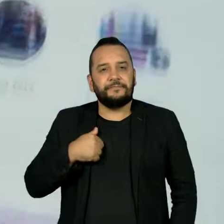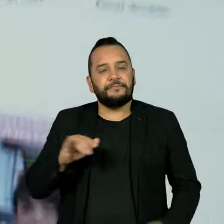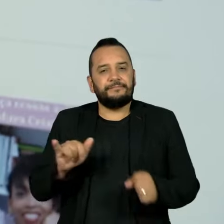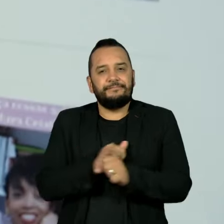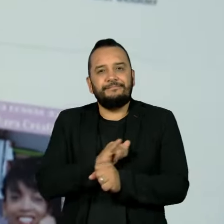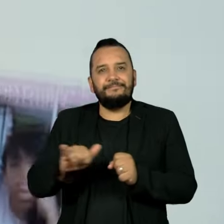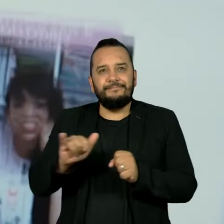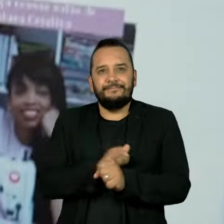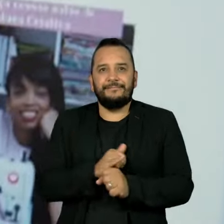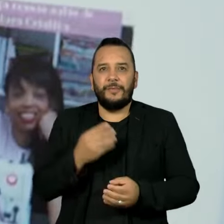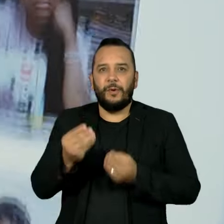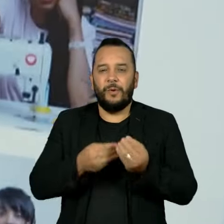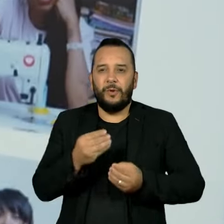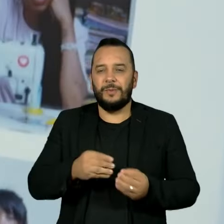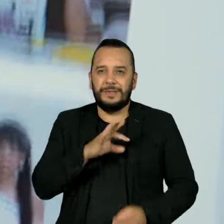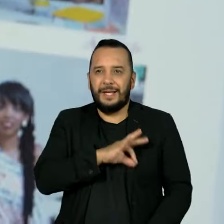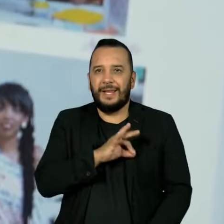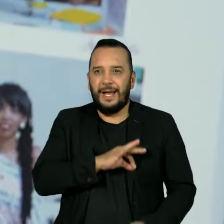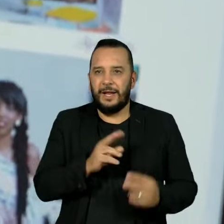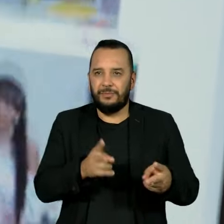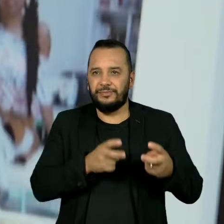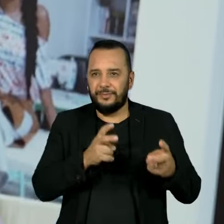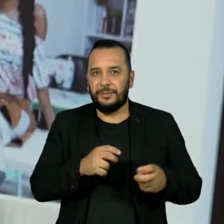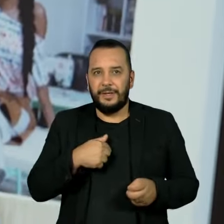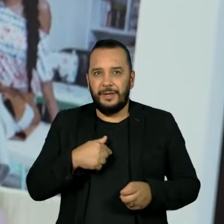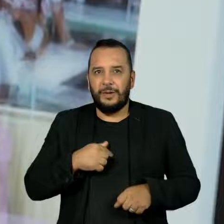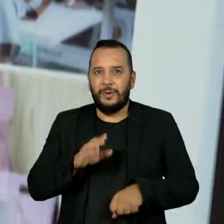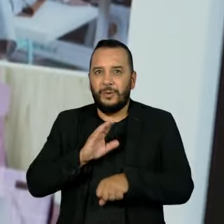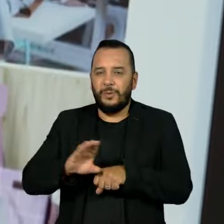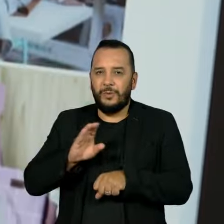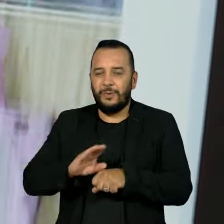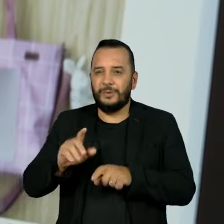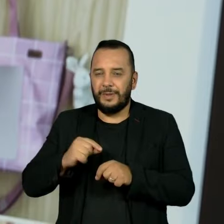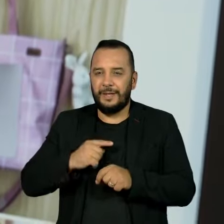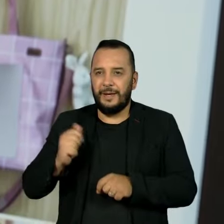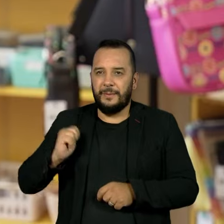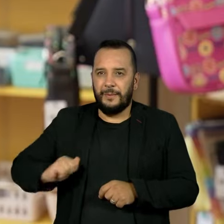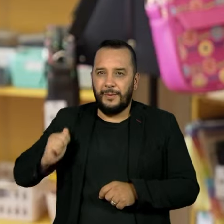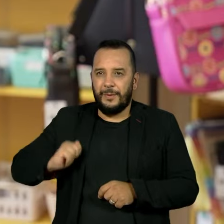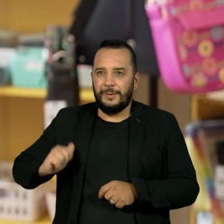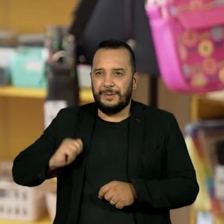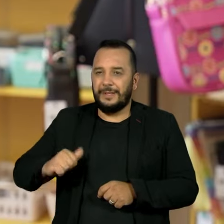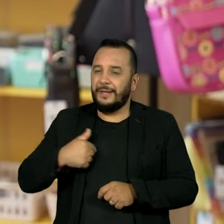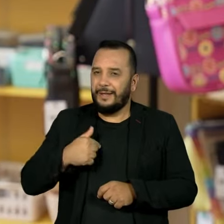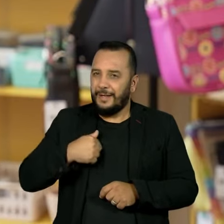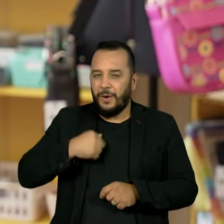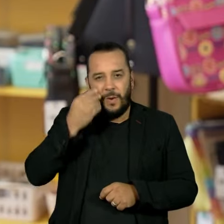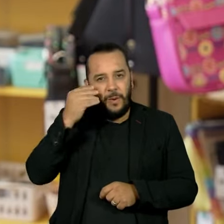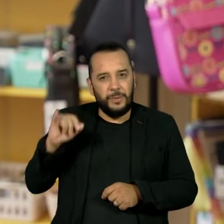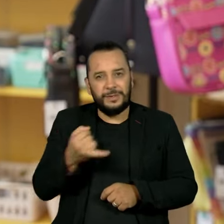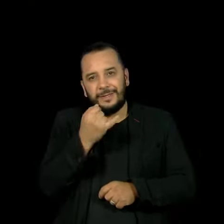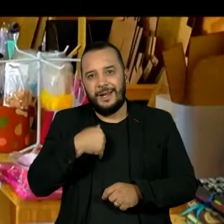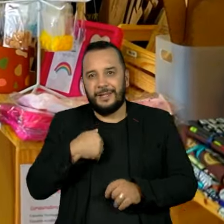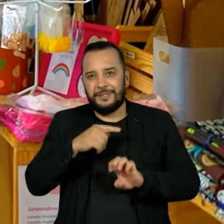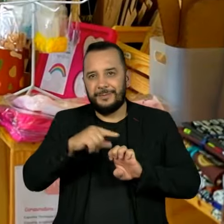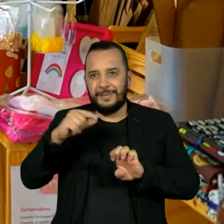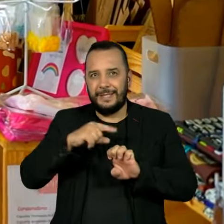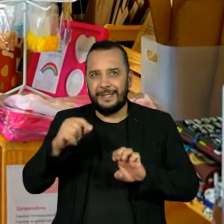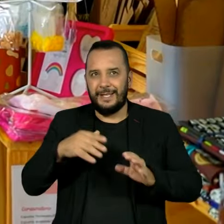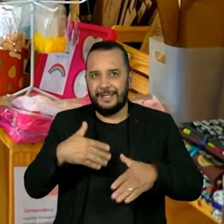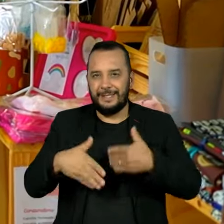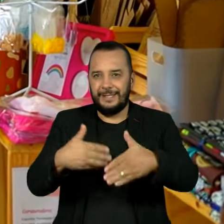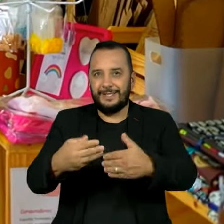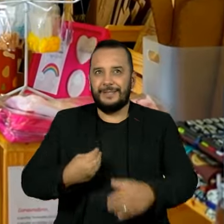gerar receita. E aí eu fiz o curso de bolsas e dali então eu vi uma oportunidade de empreender e seguir em frente.